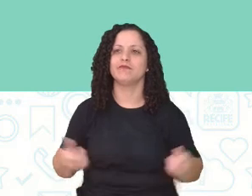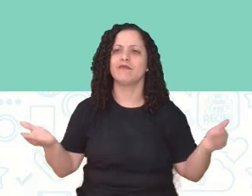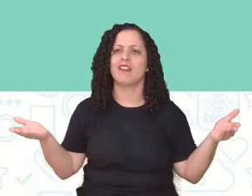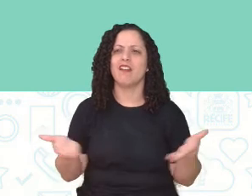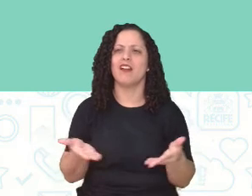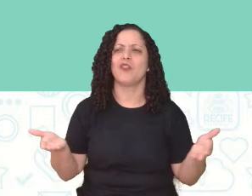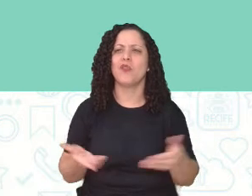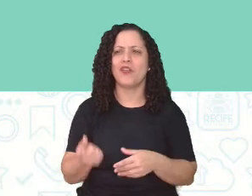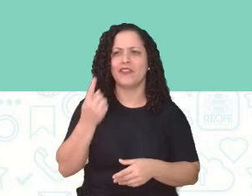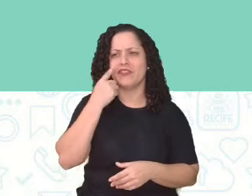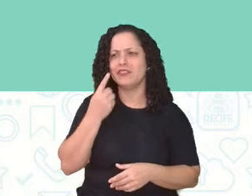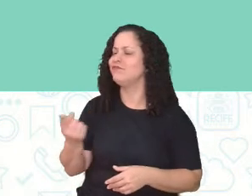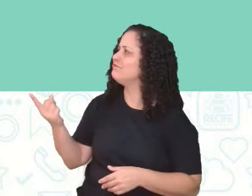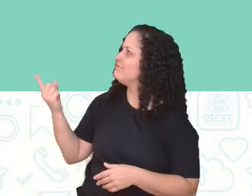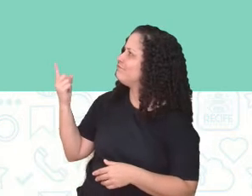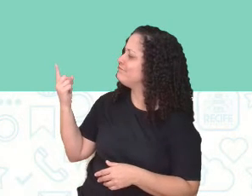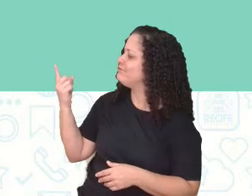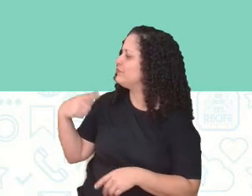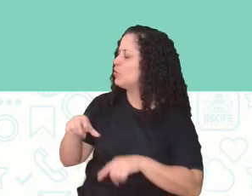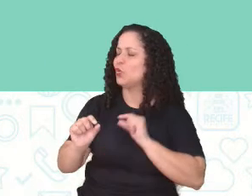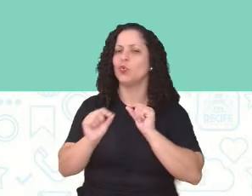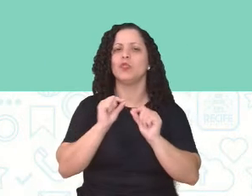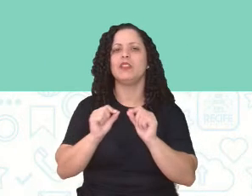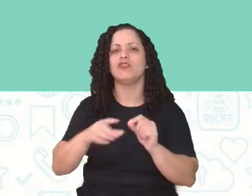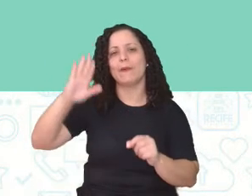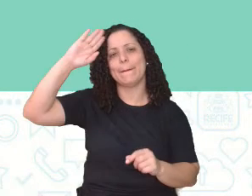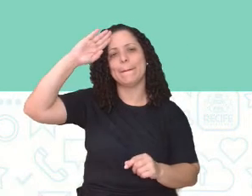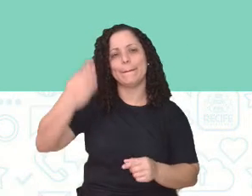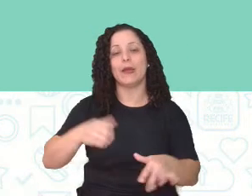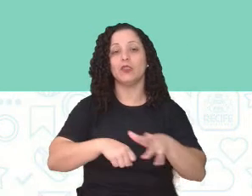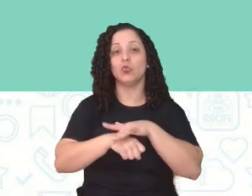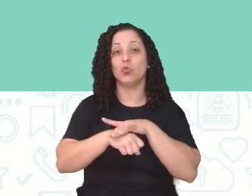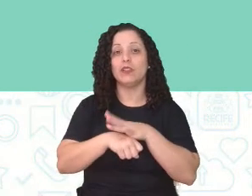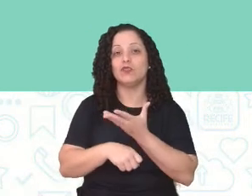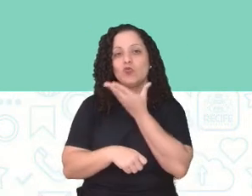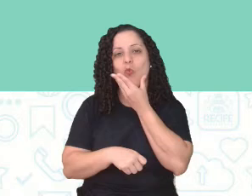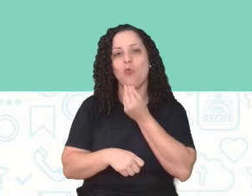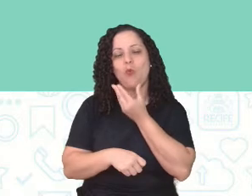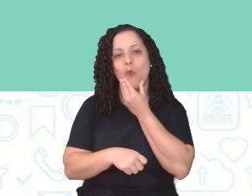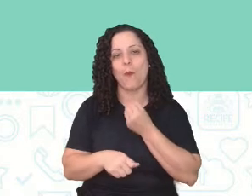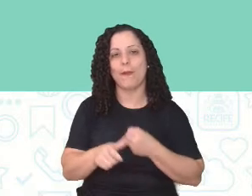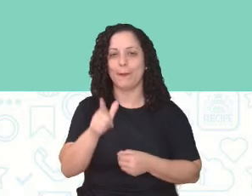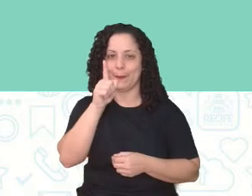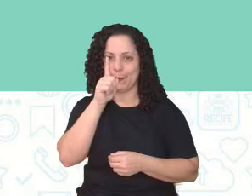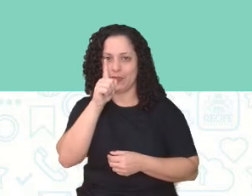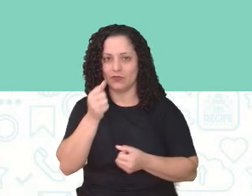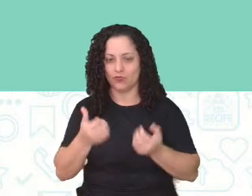eu trouxe para vocês assim as principais doenças do sistema genital masculino,